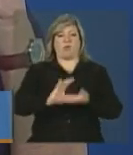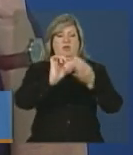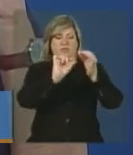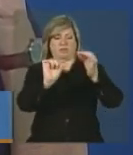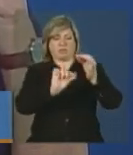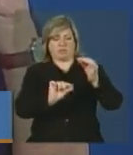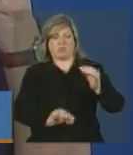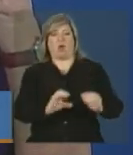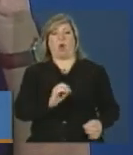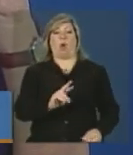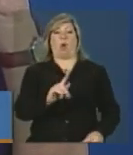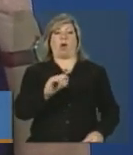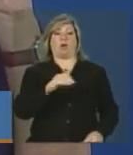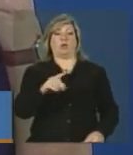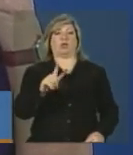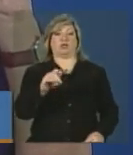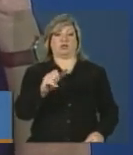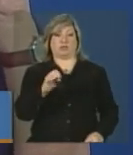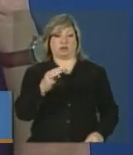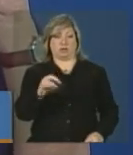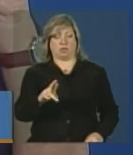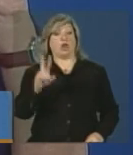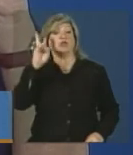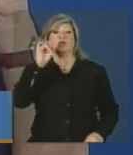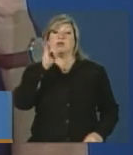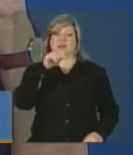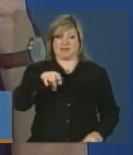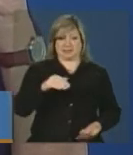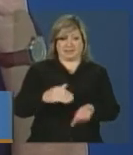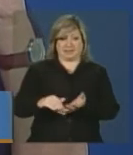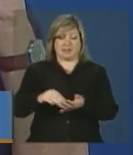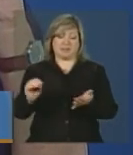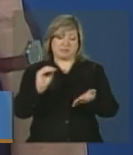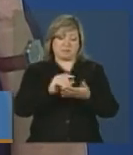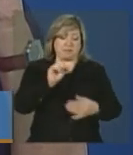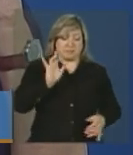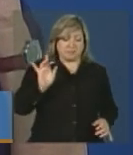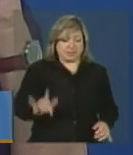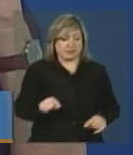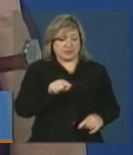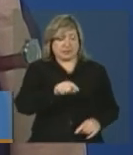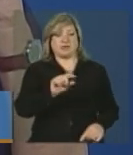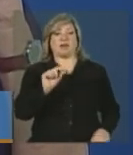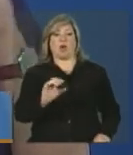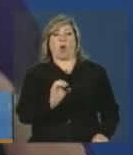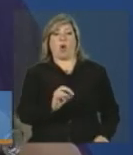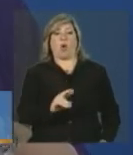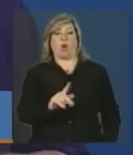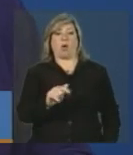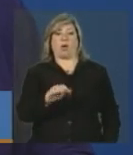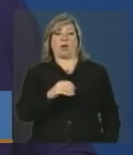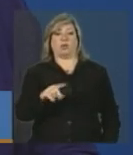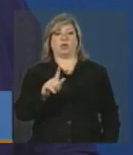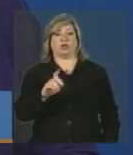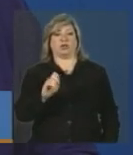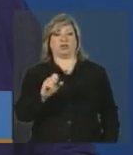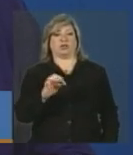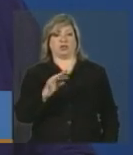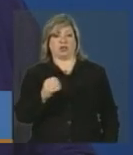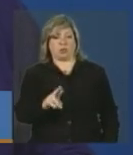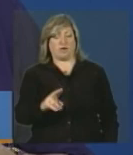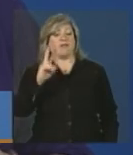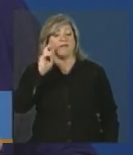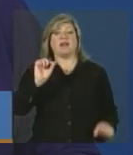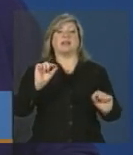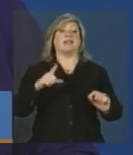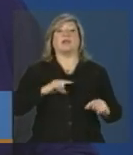órgão gestor. No caso da secretaria, ele clica em órgão gestor e verifica se está lá um